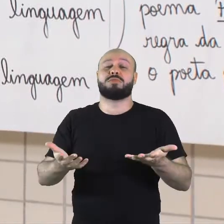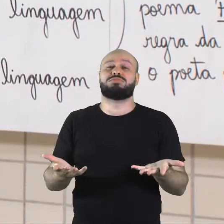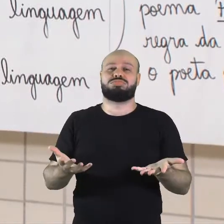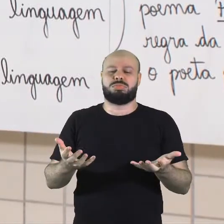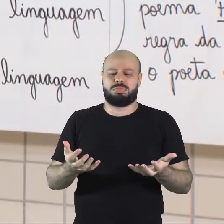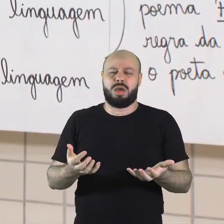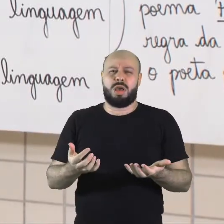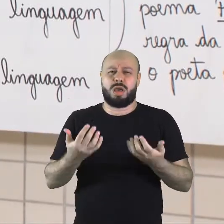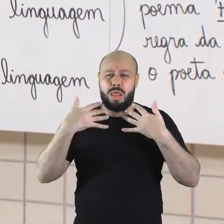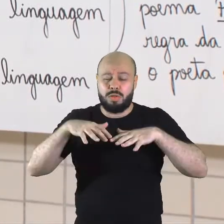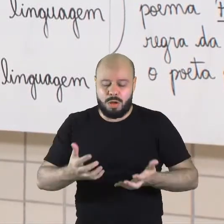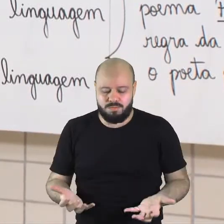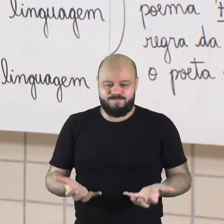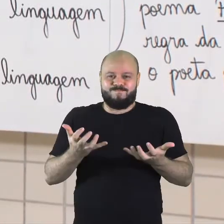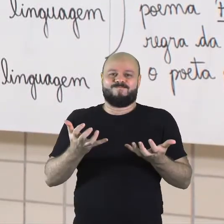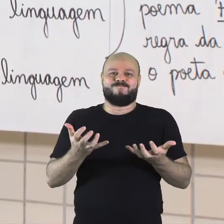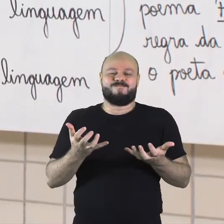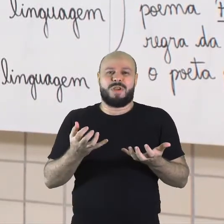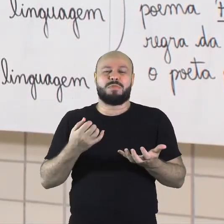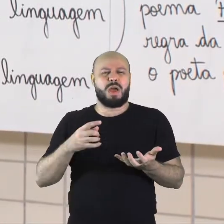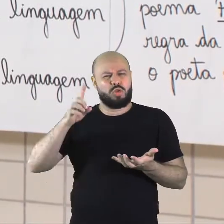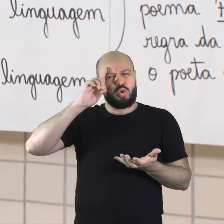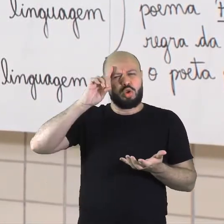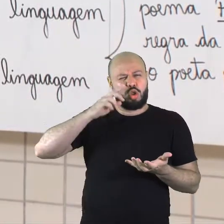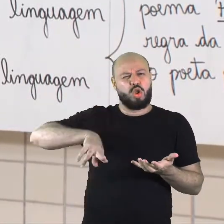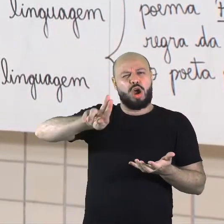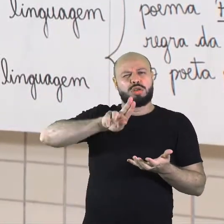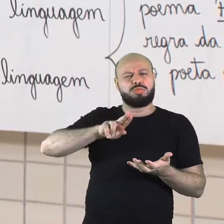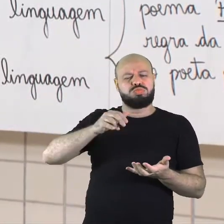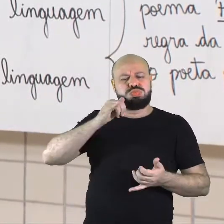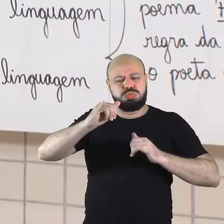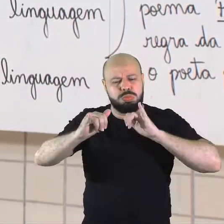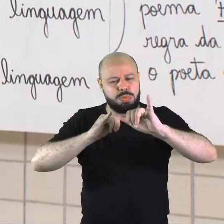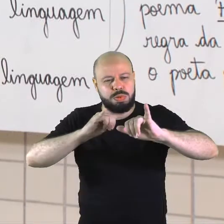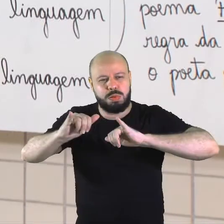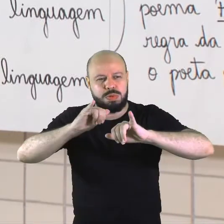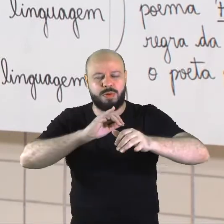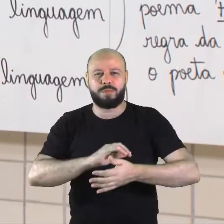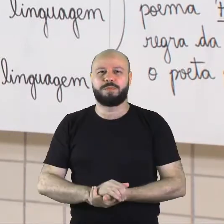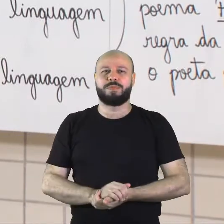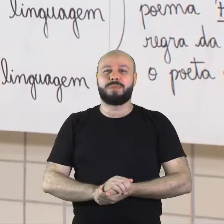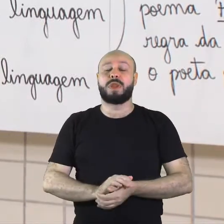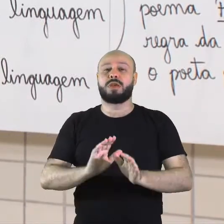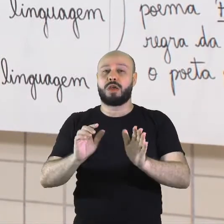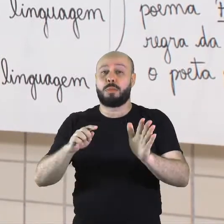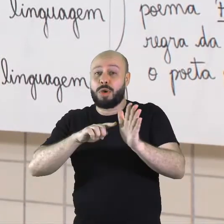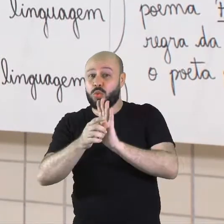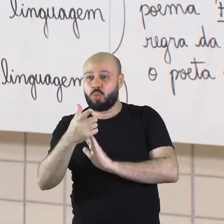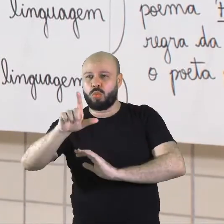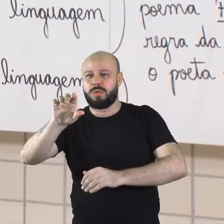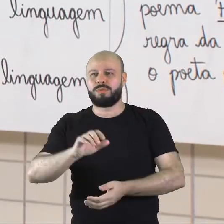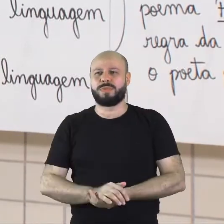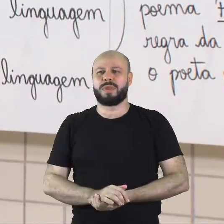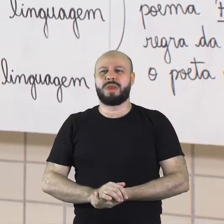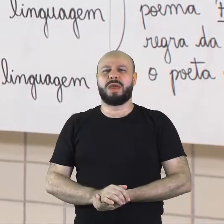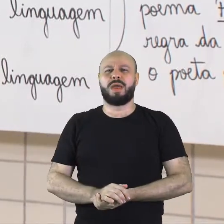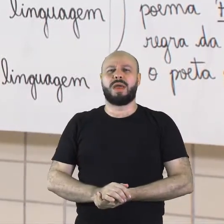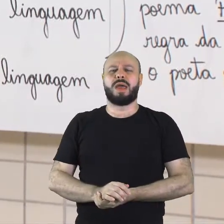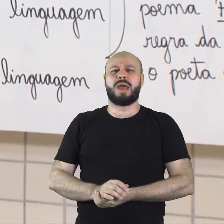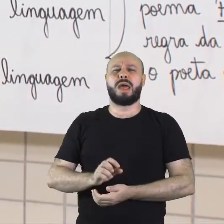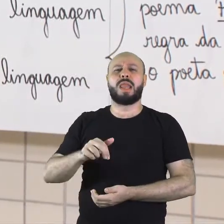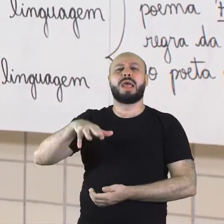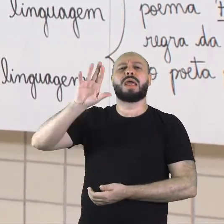que nós todos falamos no nosso dia a dia. E aí ele tem essa outra pergunta também, quem utiliza essa